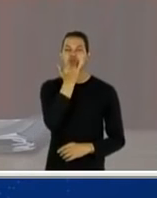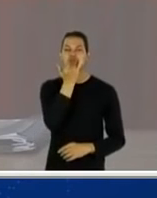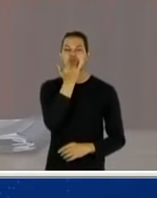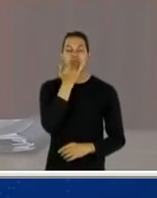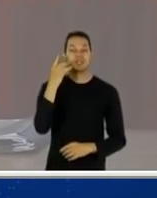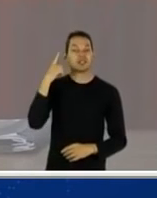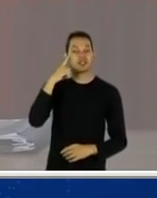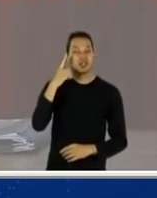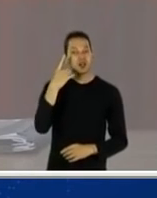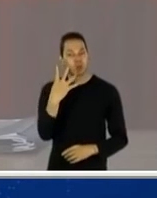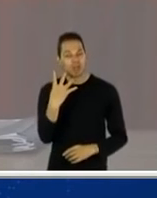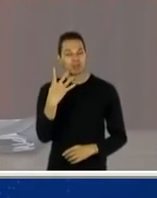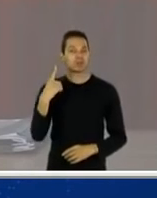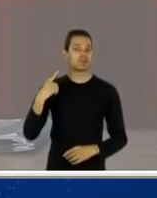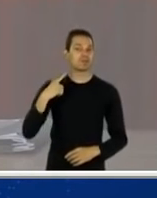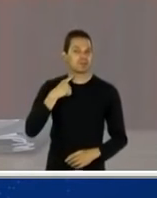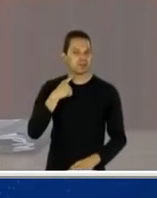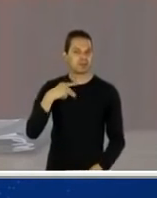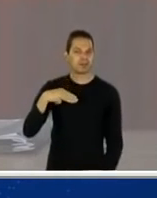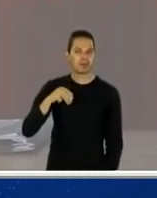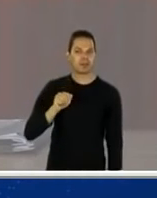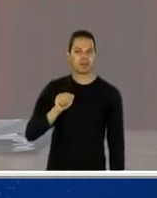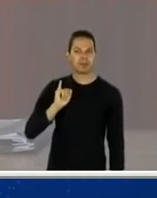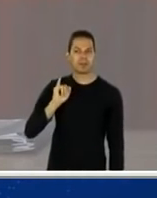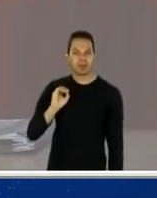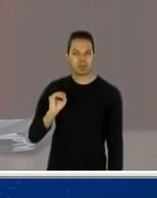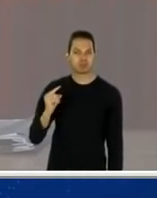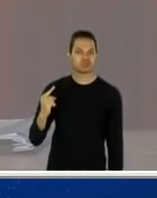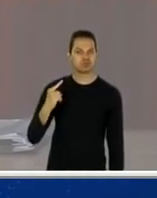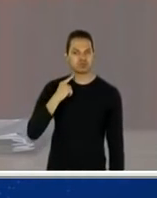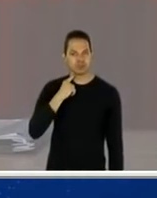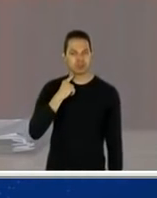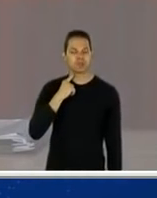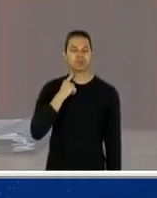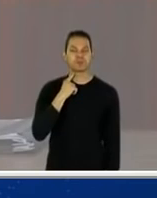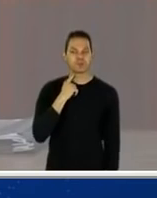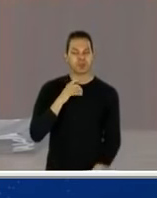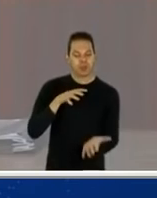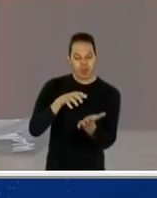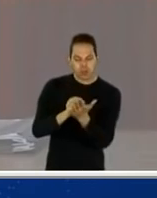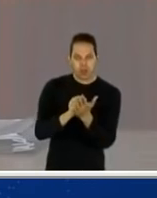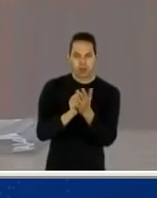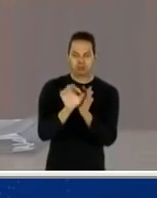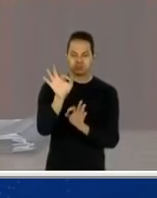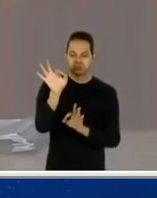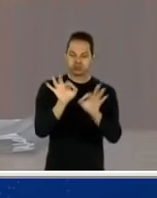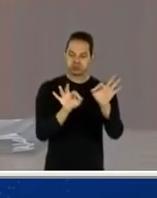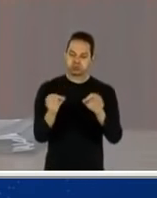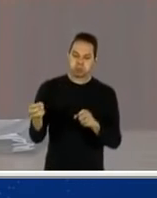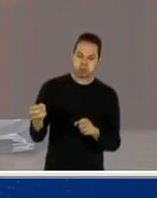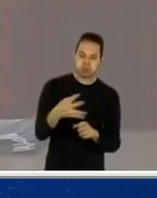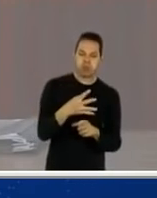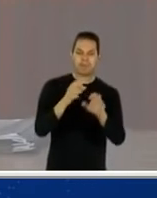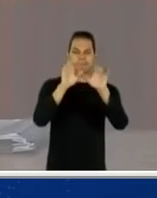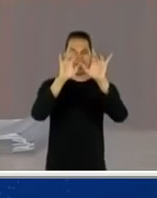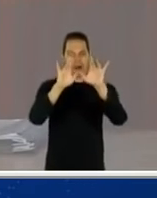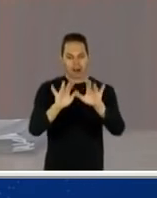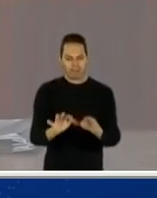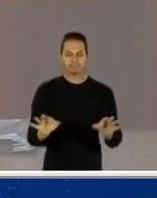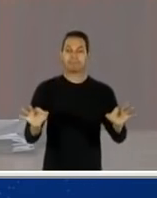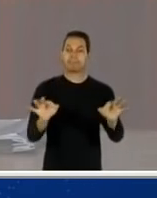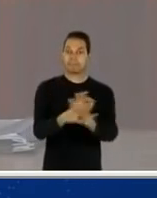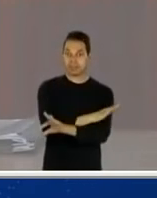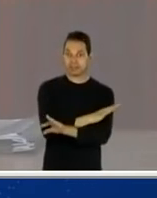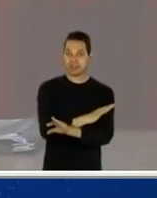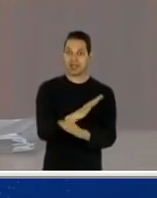mais capazes do Brasil tampando os Tec é capaz do Brasil Hora Será que alguém acha que com um técnico do supremo do Tribunal